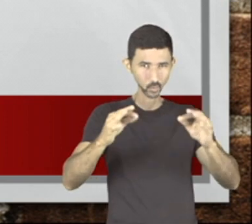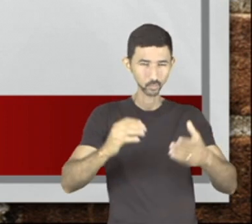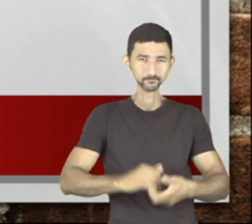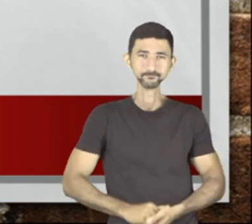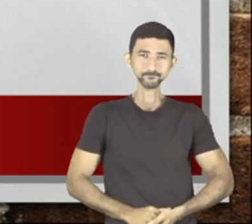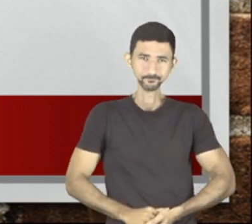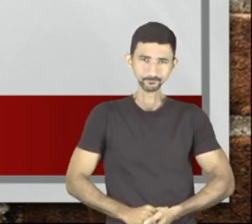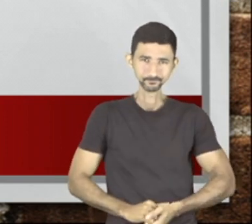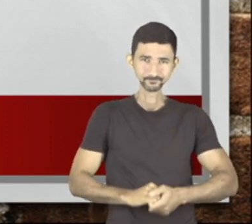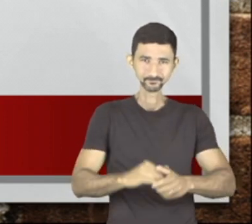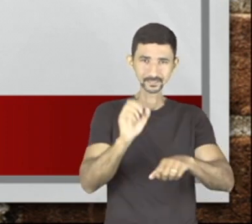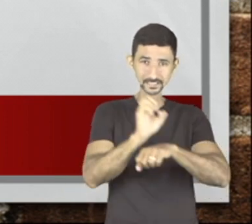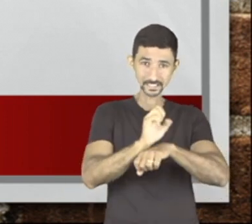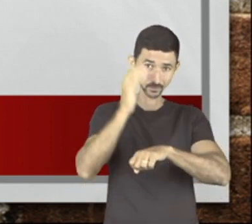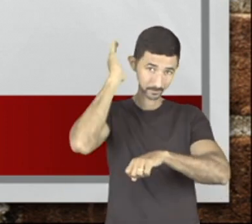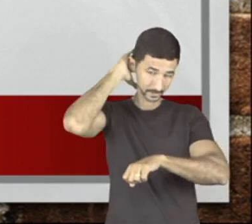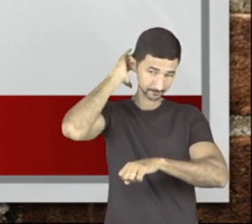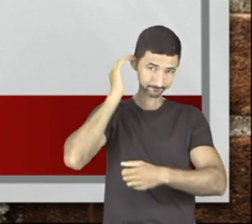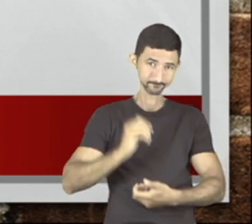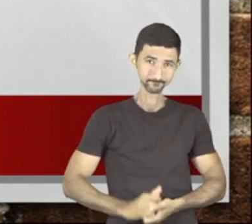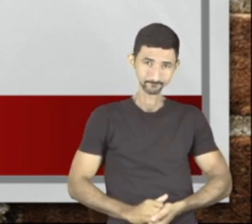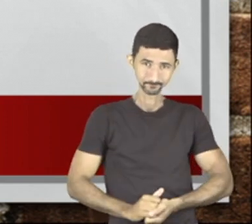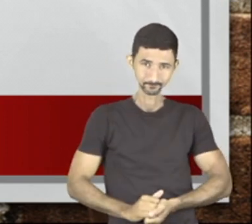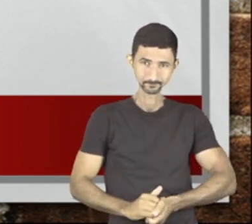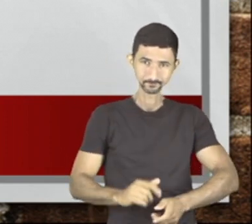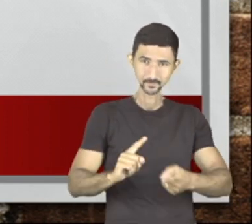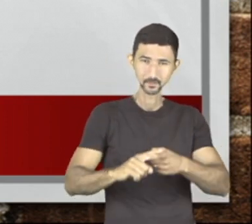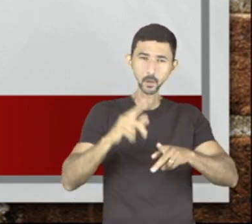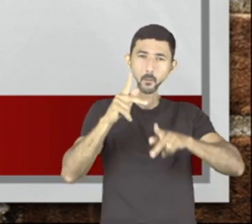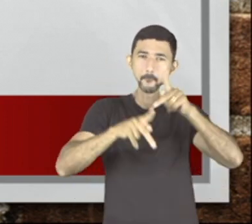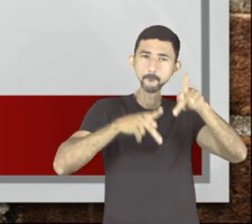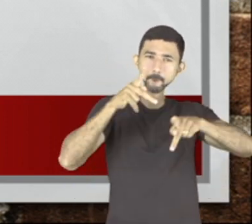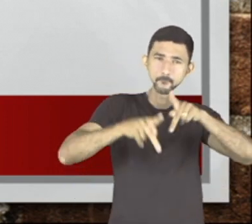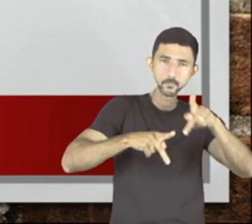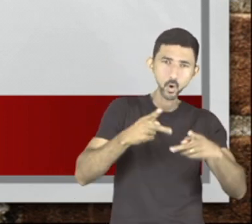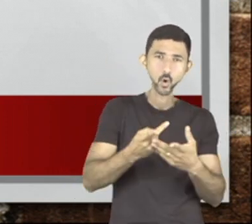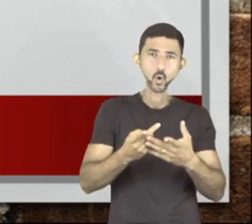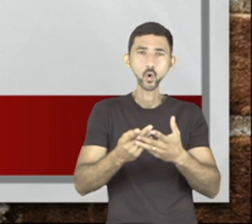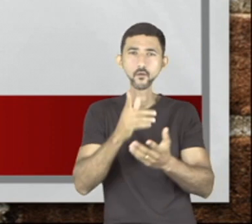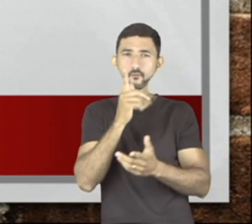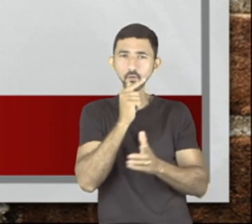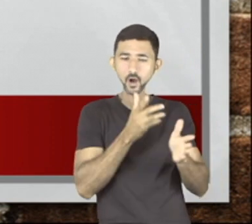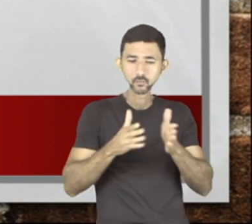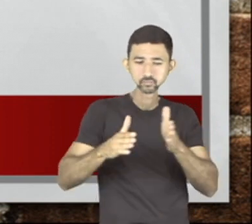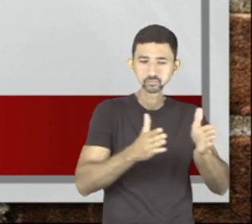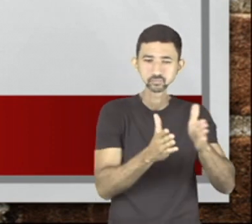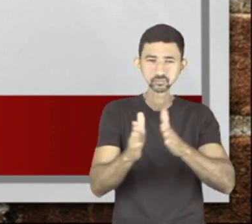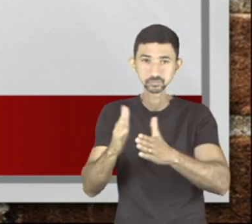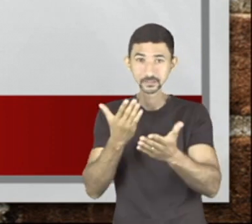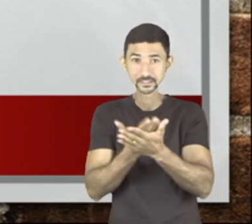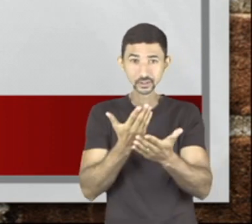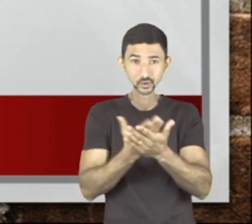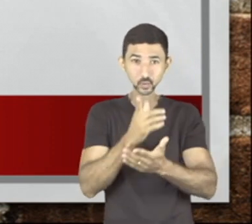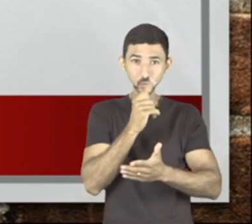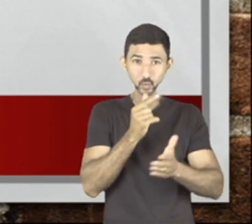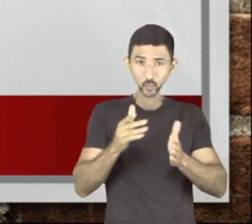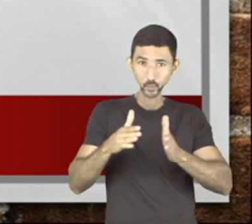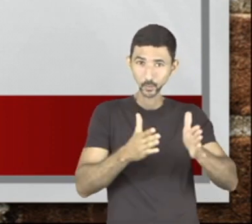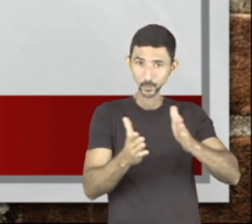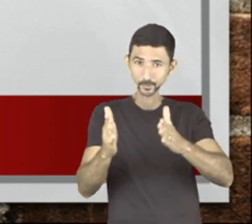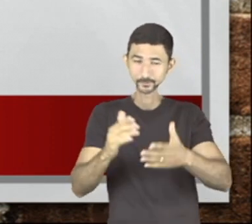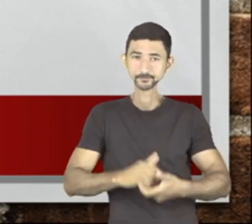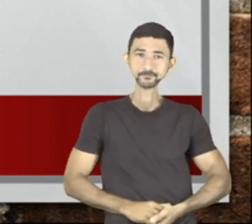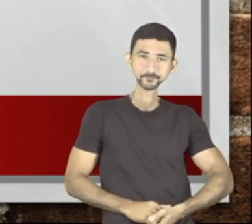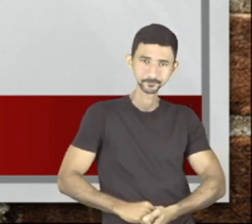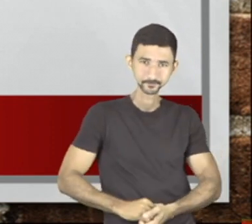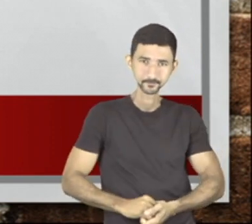extenso, né? Sobre o nosso estado. Vamos falar hoje sobre a população, sobre a hidrografia, que é o estudo, né, dos rios,